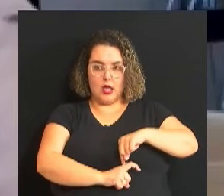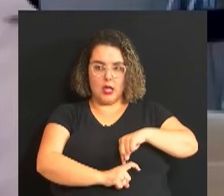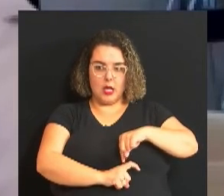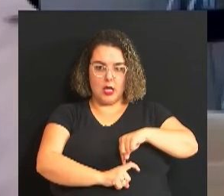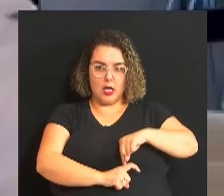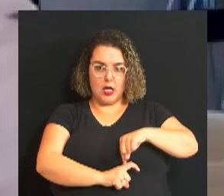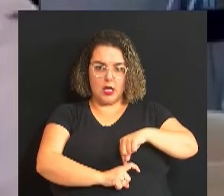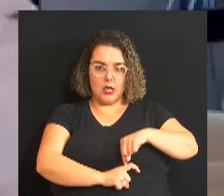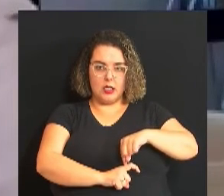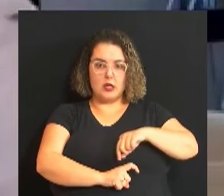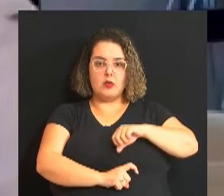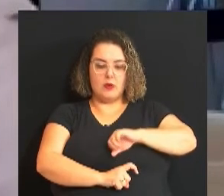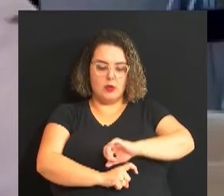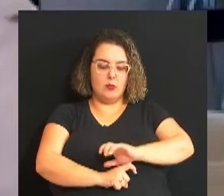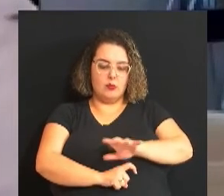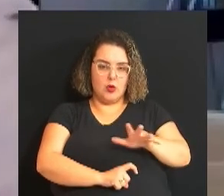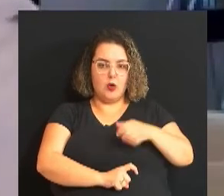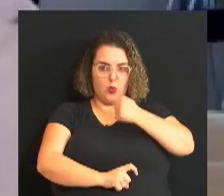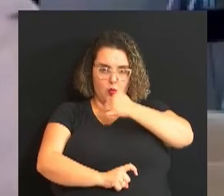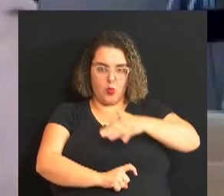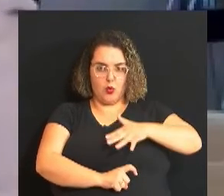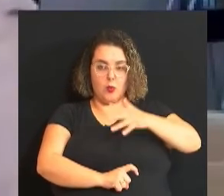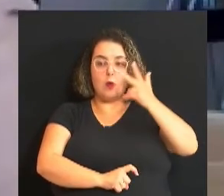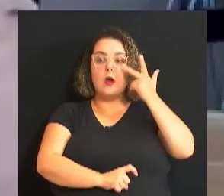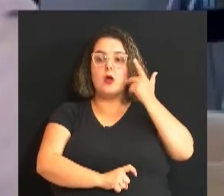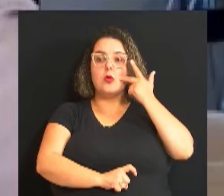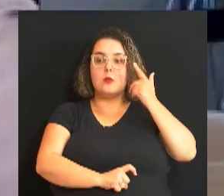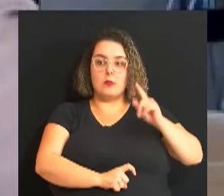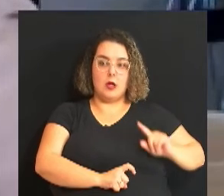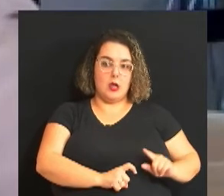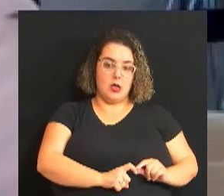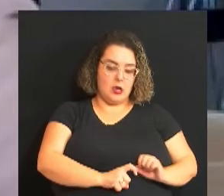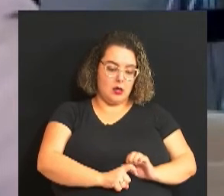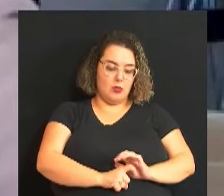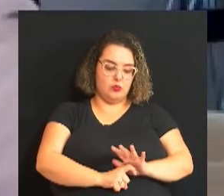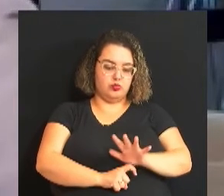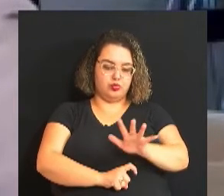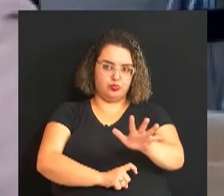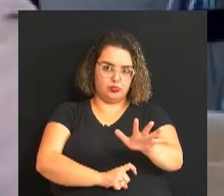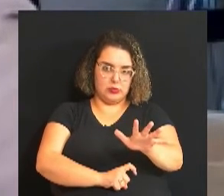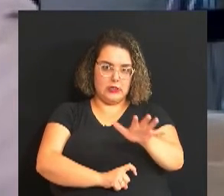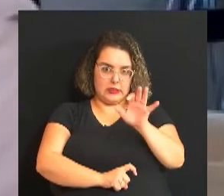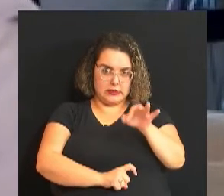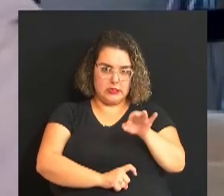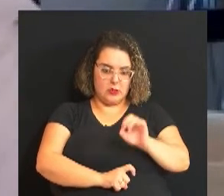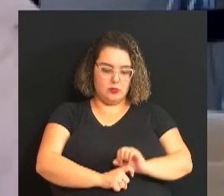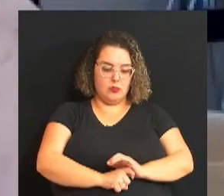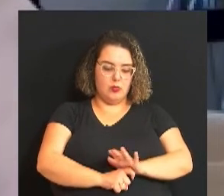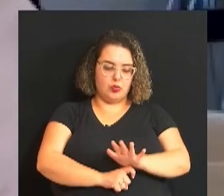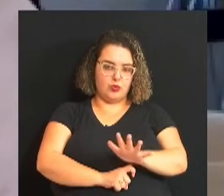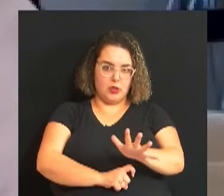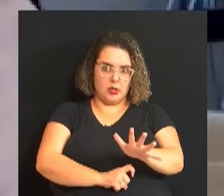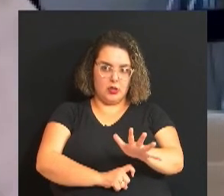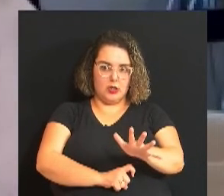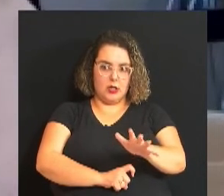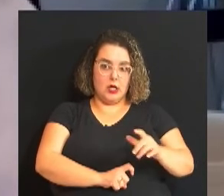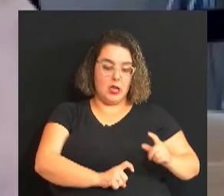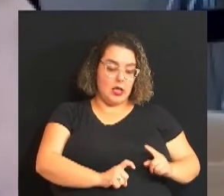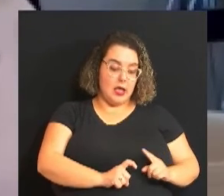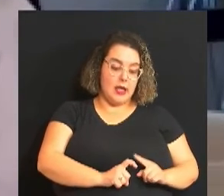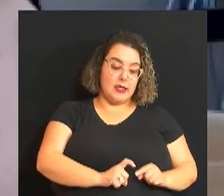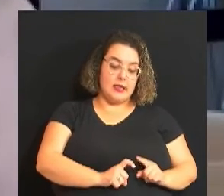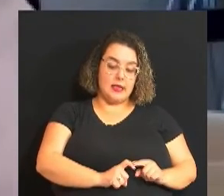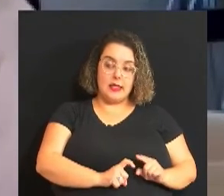passam as fezes, ela é normal. As fezes vão sair aqui, certo? Aqui no meio. E a parte que é a parte